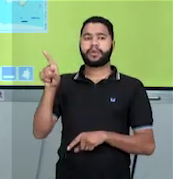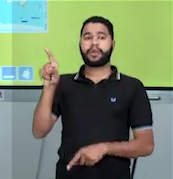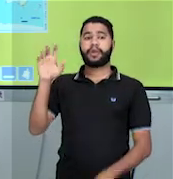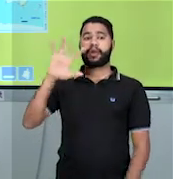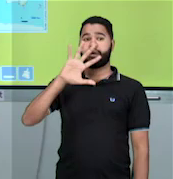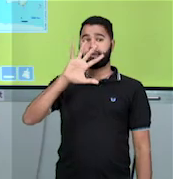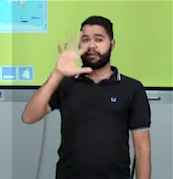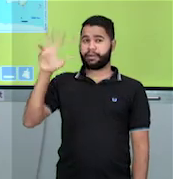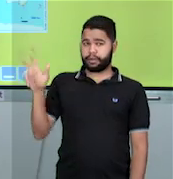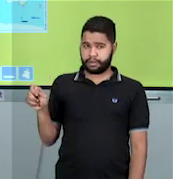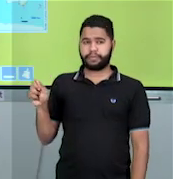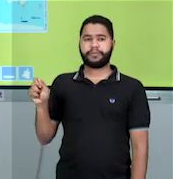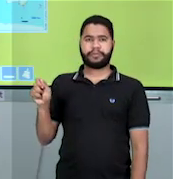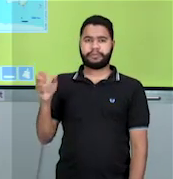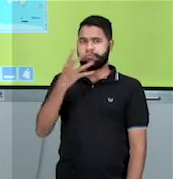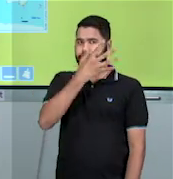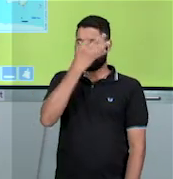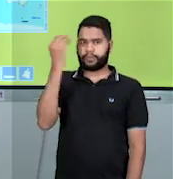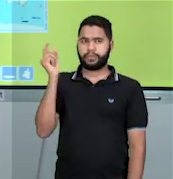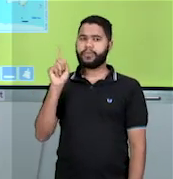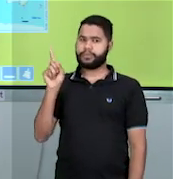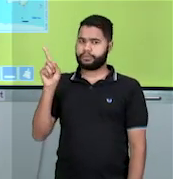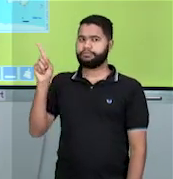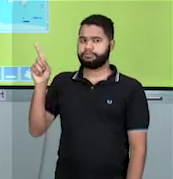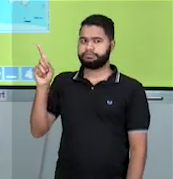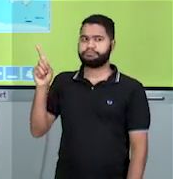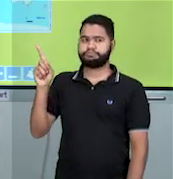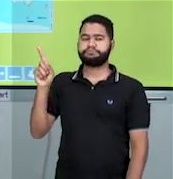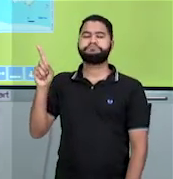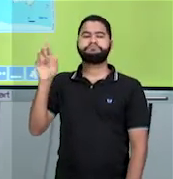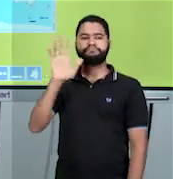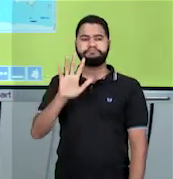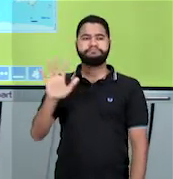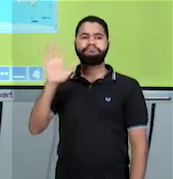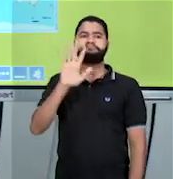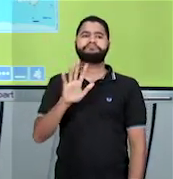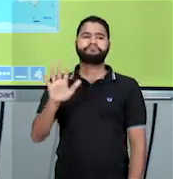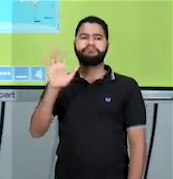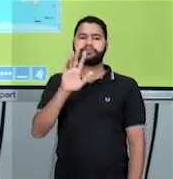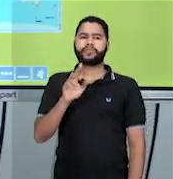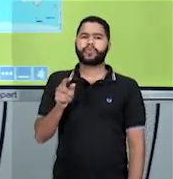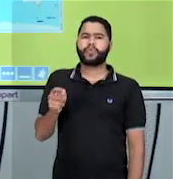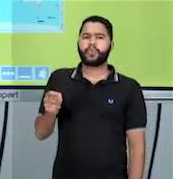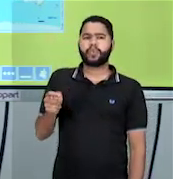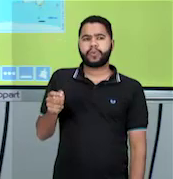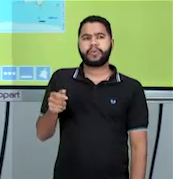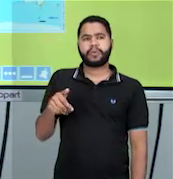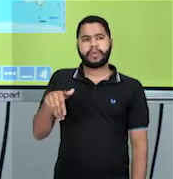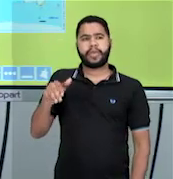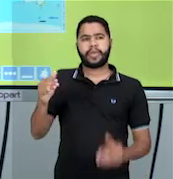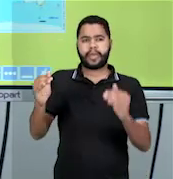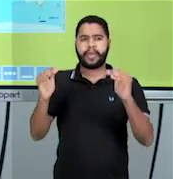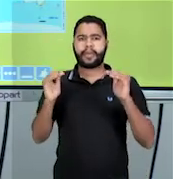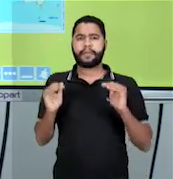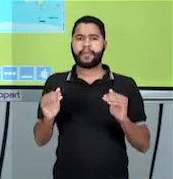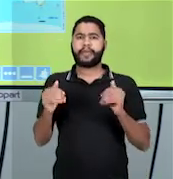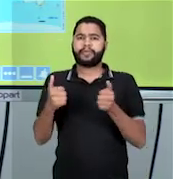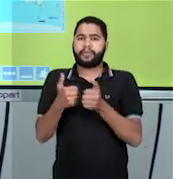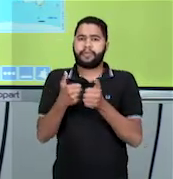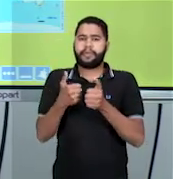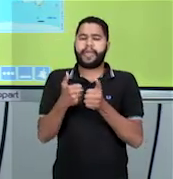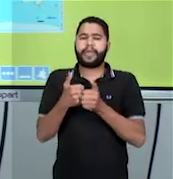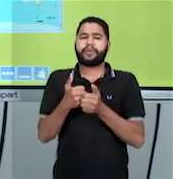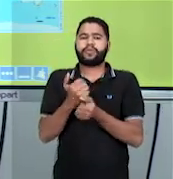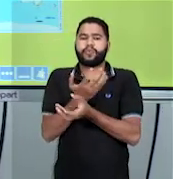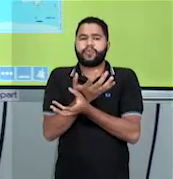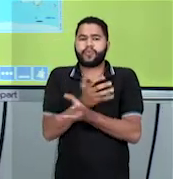África, também não podemos deixar de destacar essa região mais subsaariana, né, a região abaixo do deserto do Saara, né, você